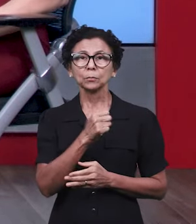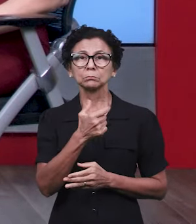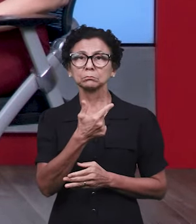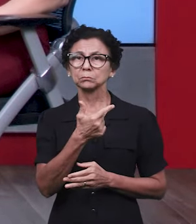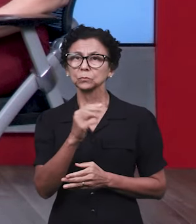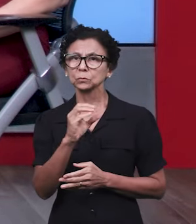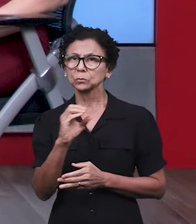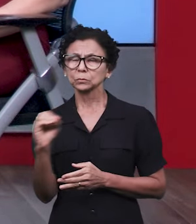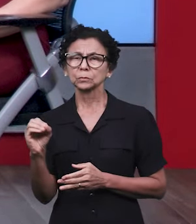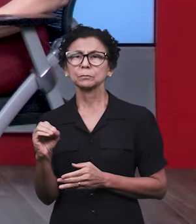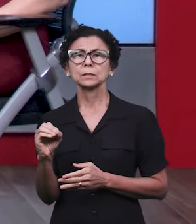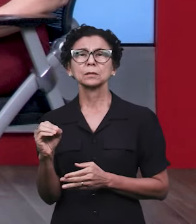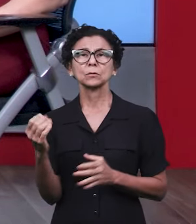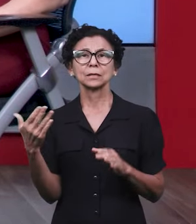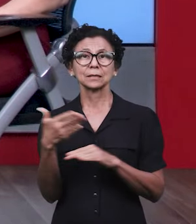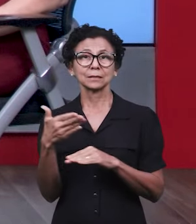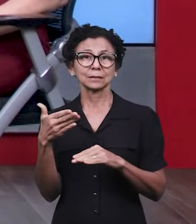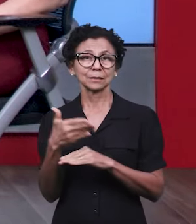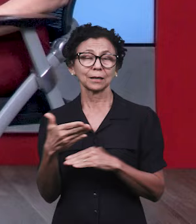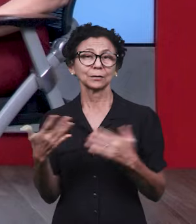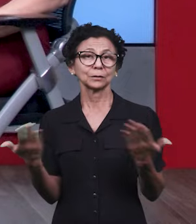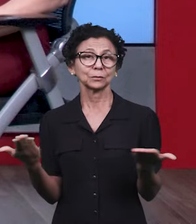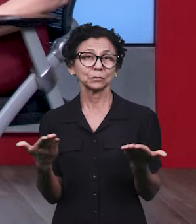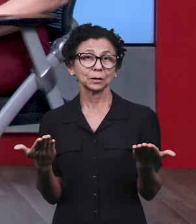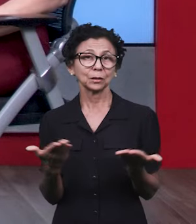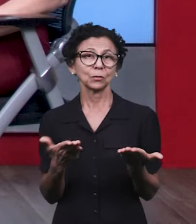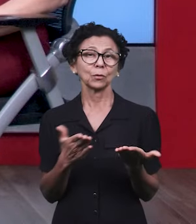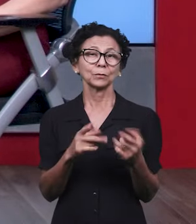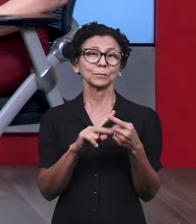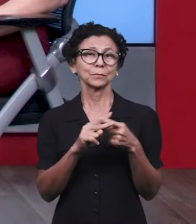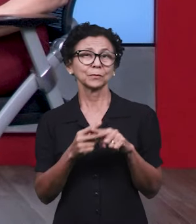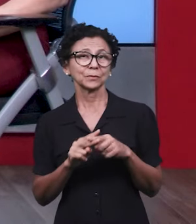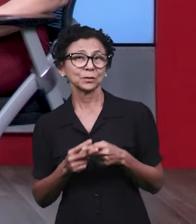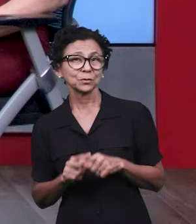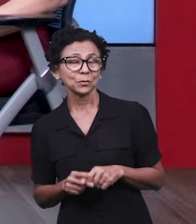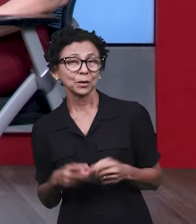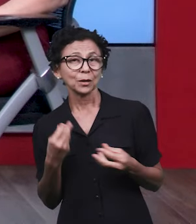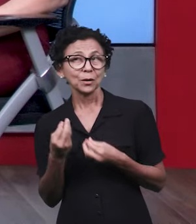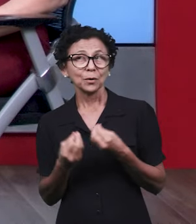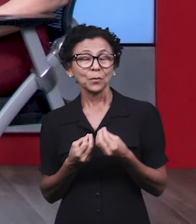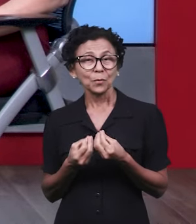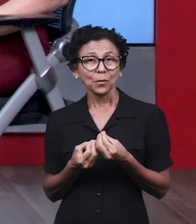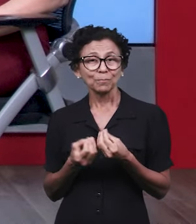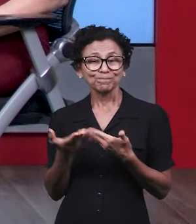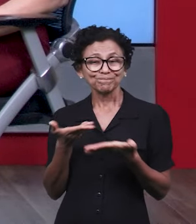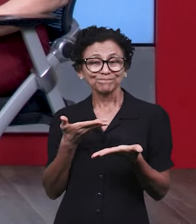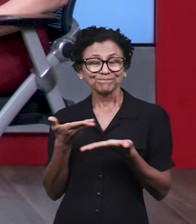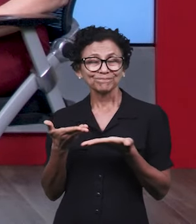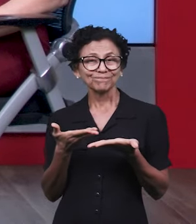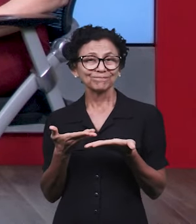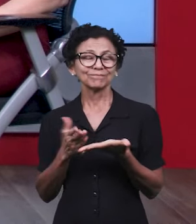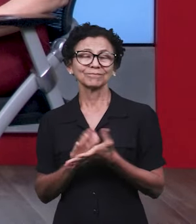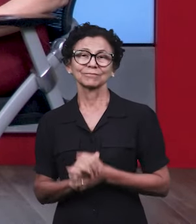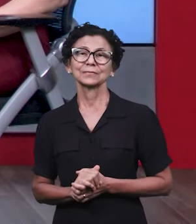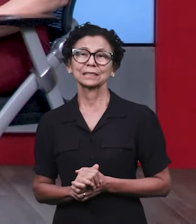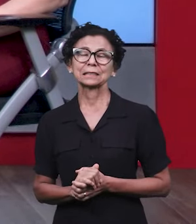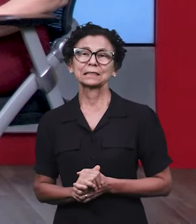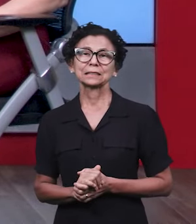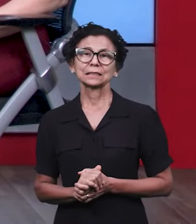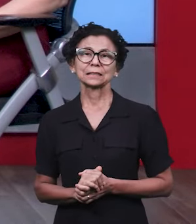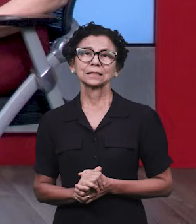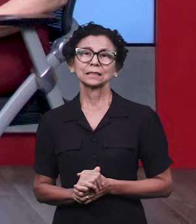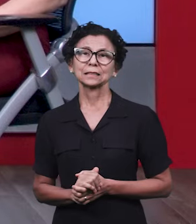que a gente está tentando agora buscar, esse aperfeiçoamento, como nós vamos lidar com isso. E tudo no nosso trabalho, nós dependemos do Senhor